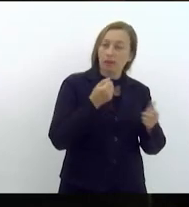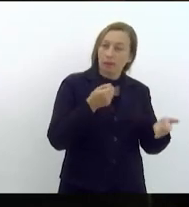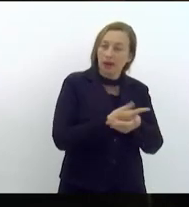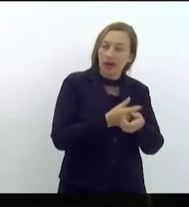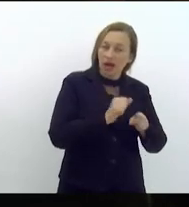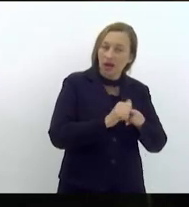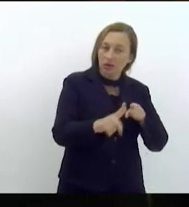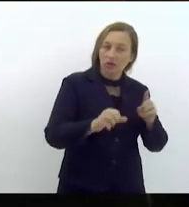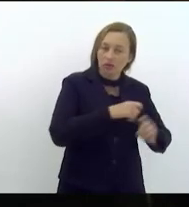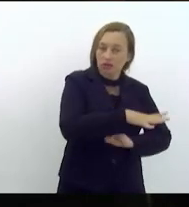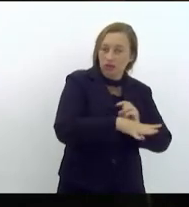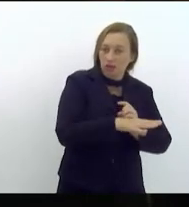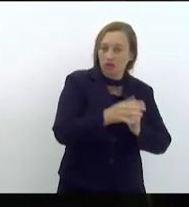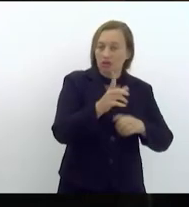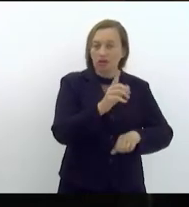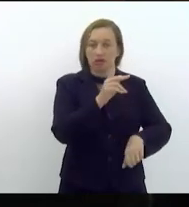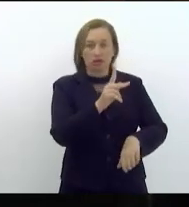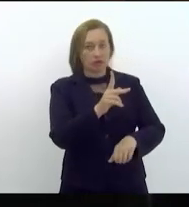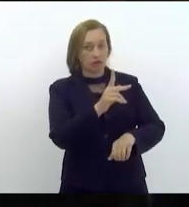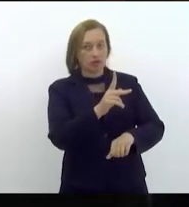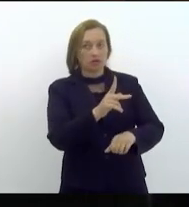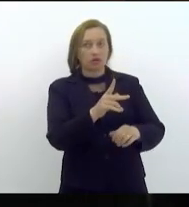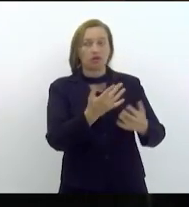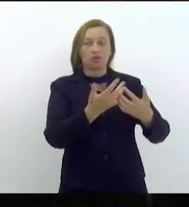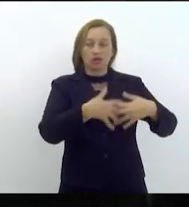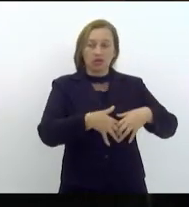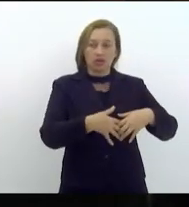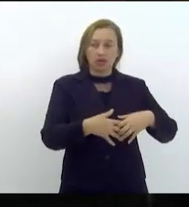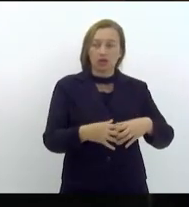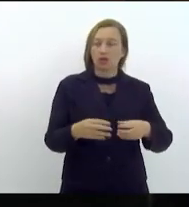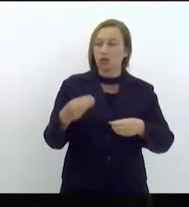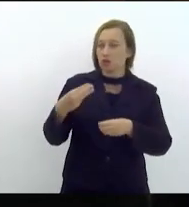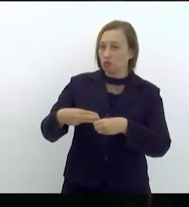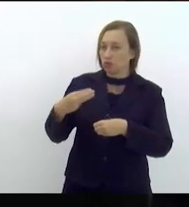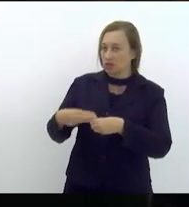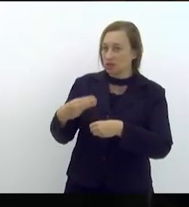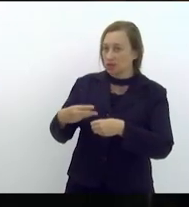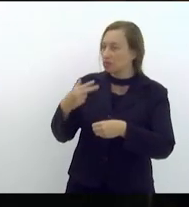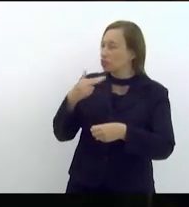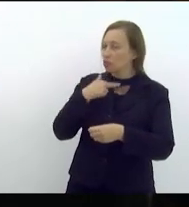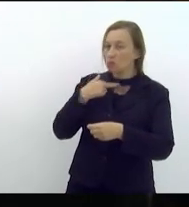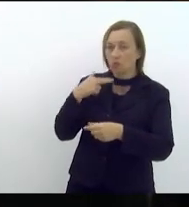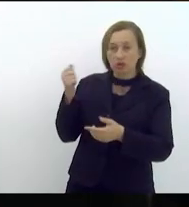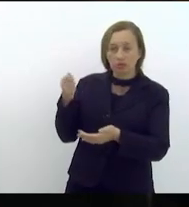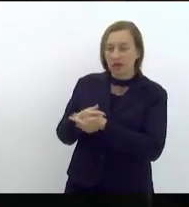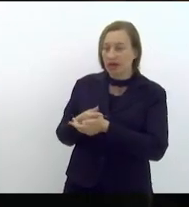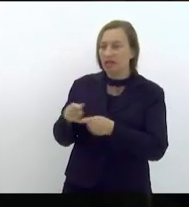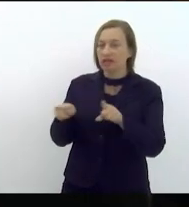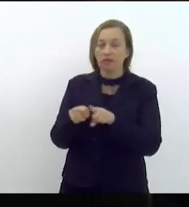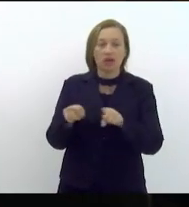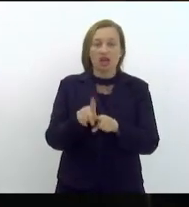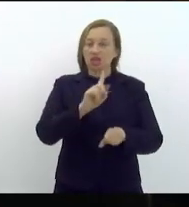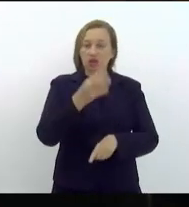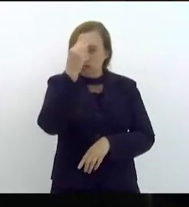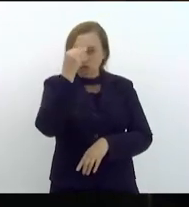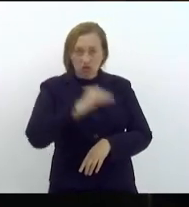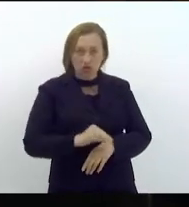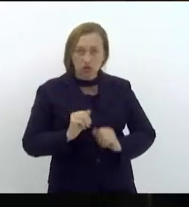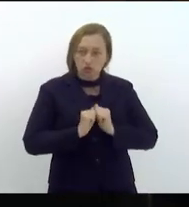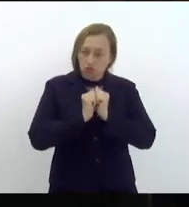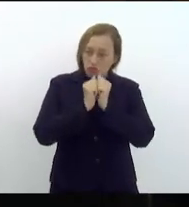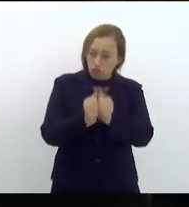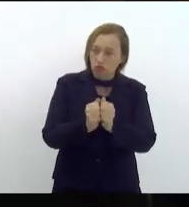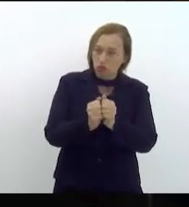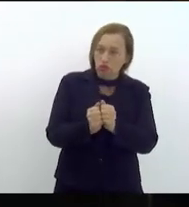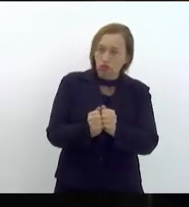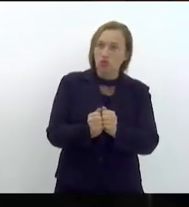inclusive que o município pudesse pagar a parte dele por conta dessa ação do governador nós Não desistimos juntamos com